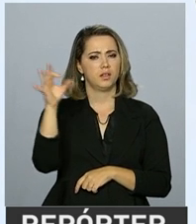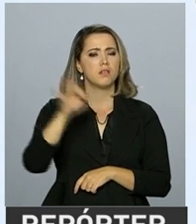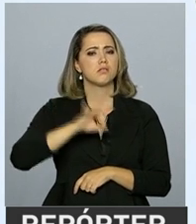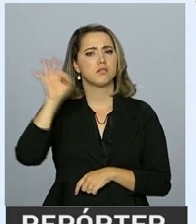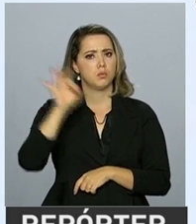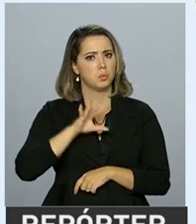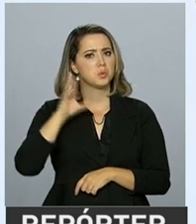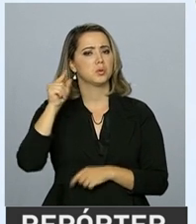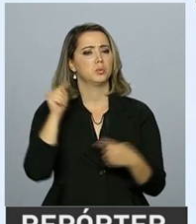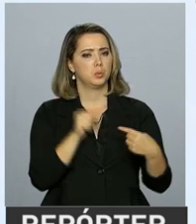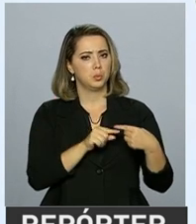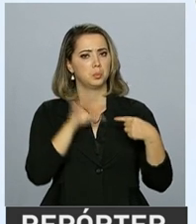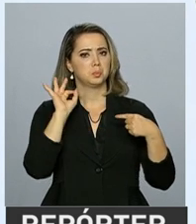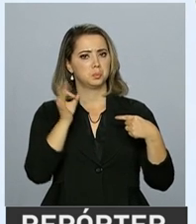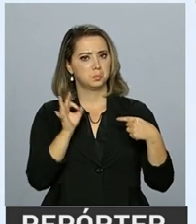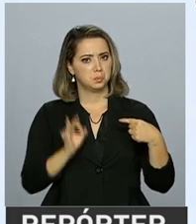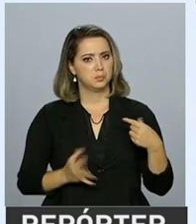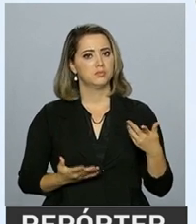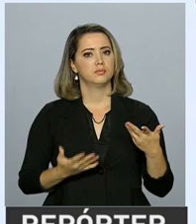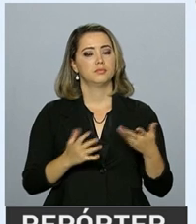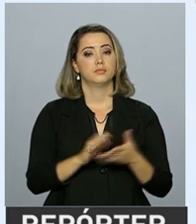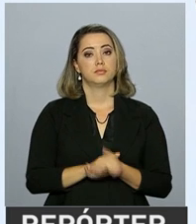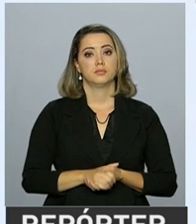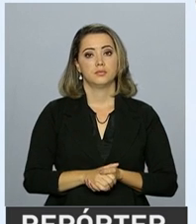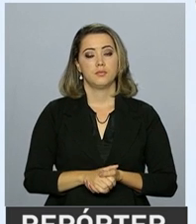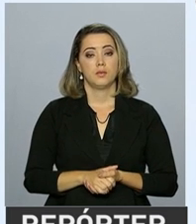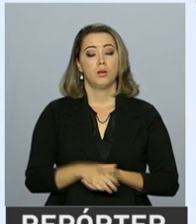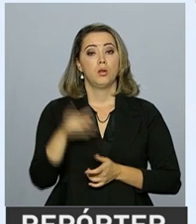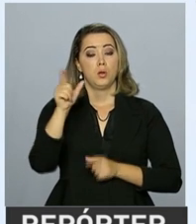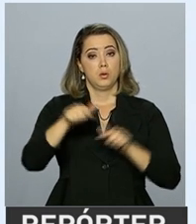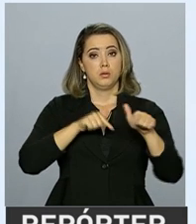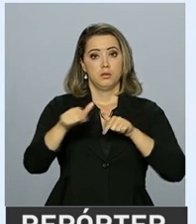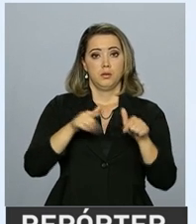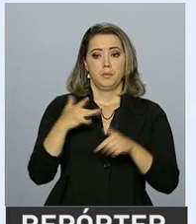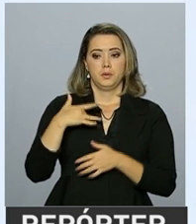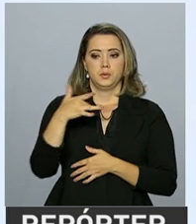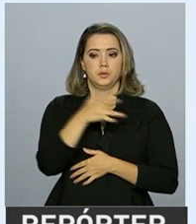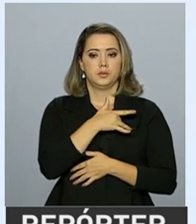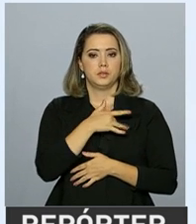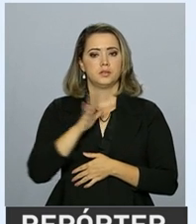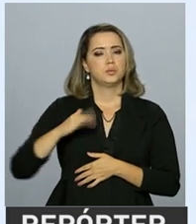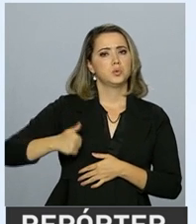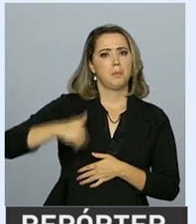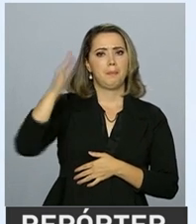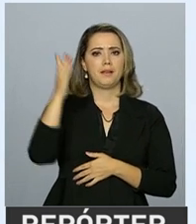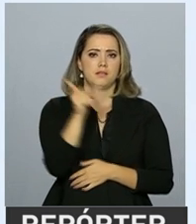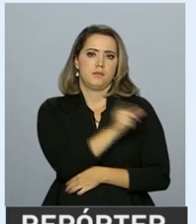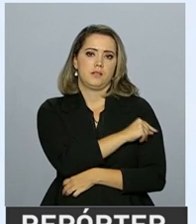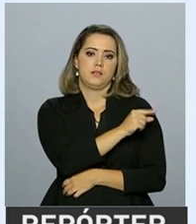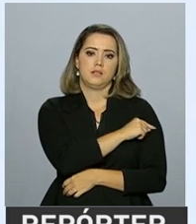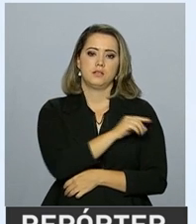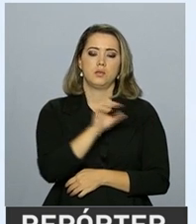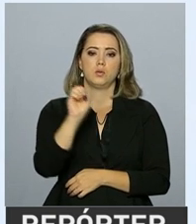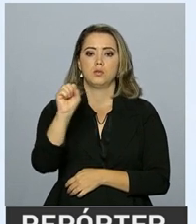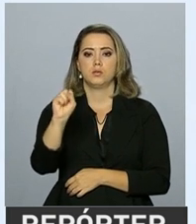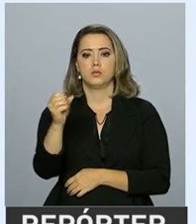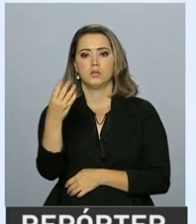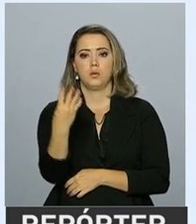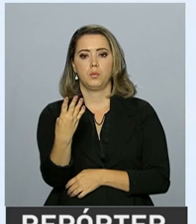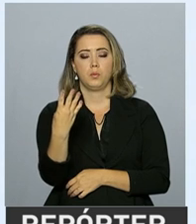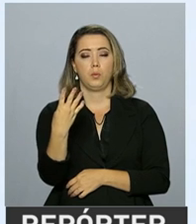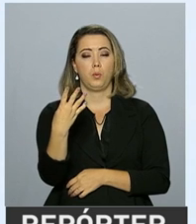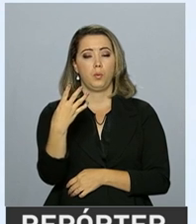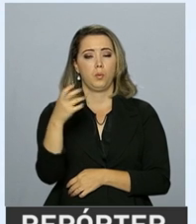95,6 por do público alvo imunizado os trabalhadores da Saúde foram os que mais se vacinaram registrando quase